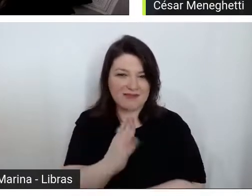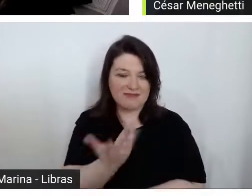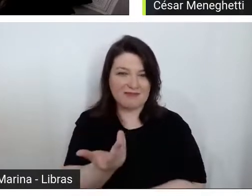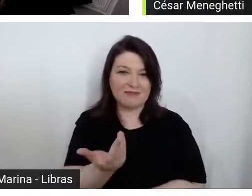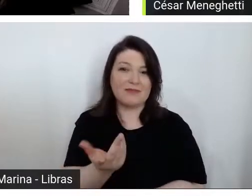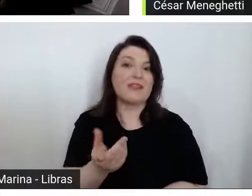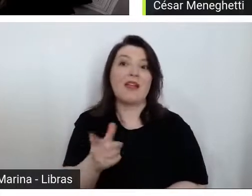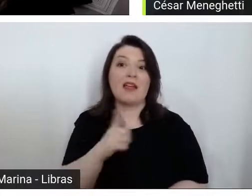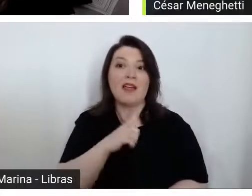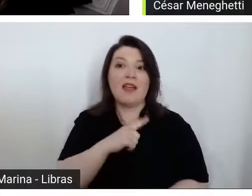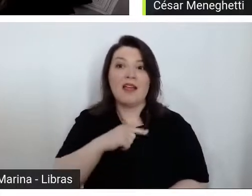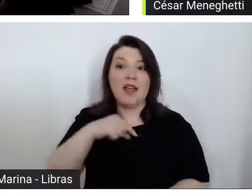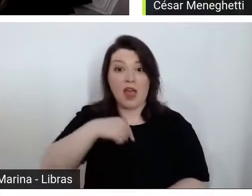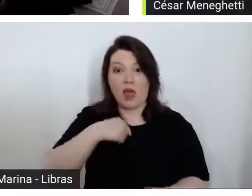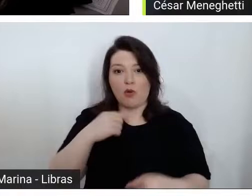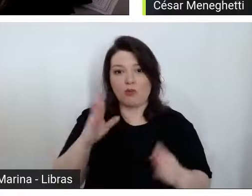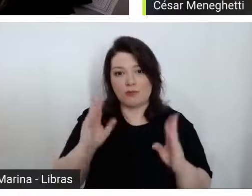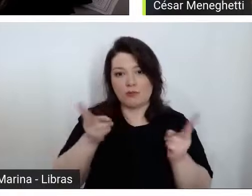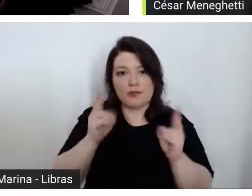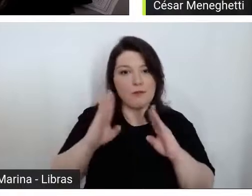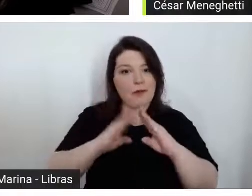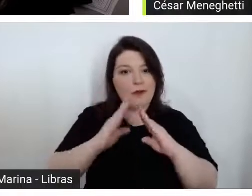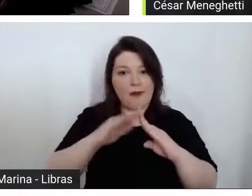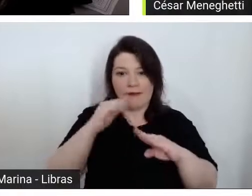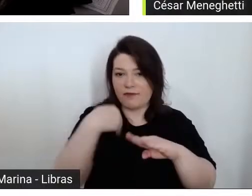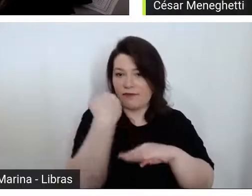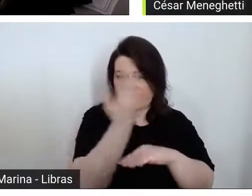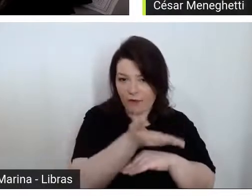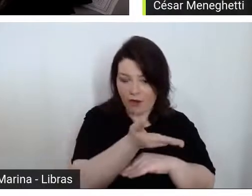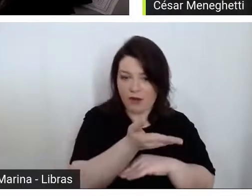muito forte aqui, muito criativa, muito...